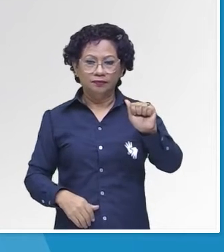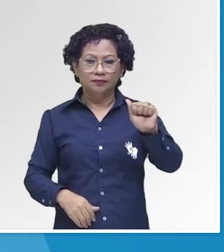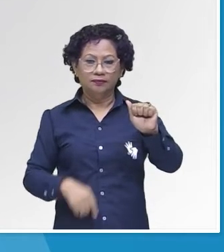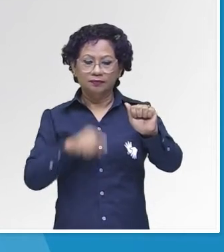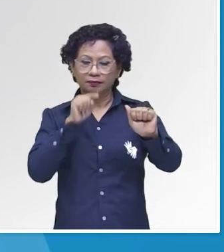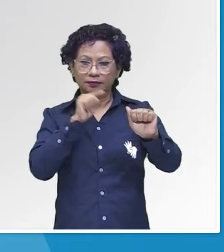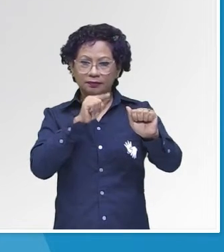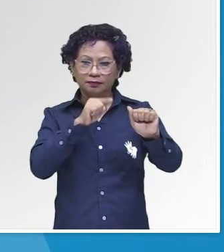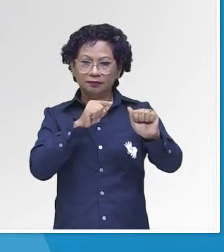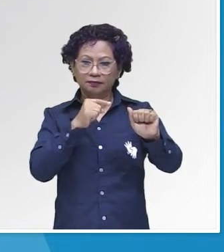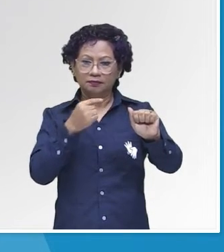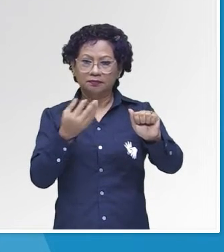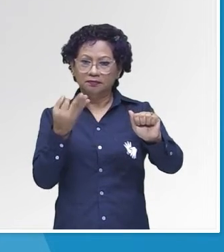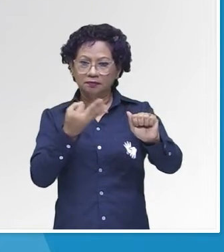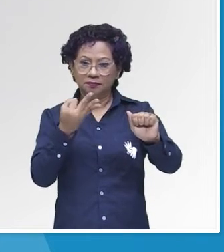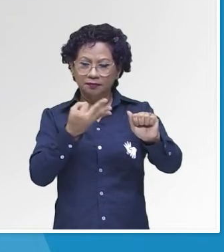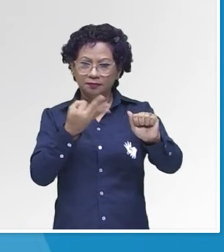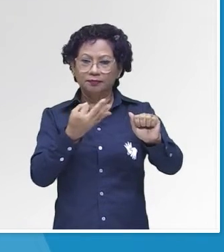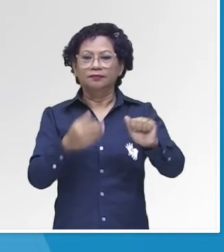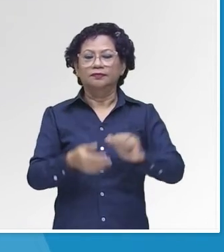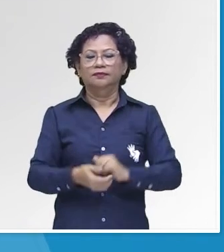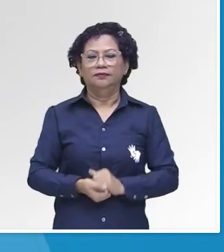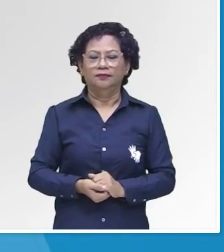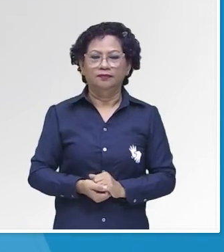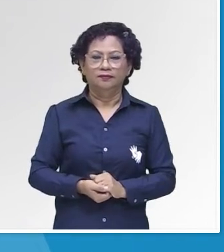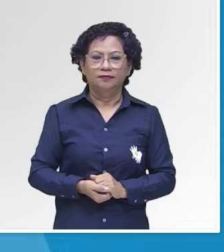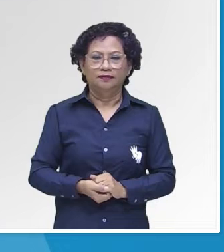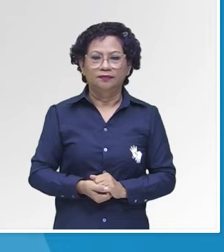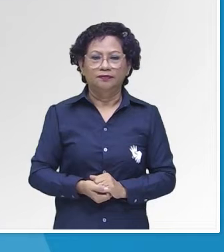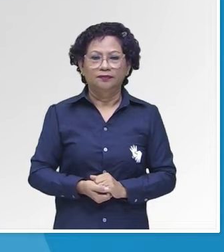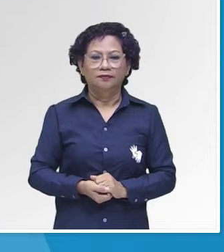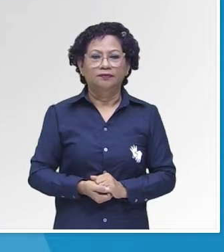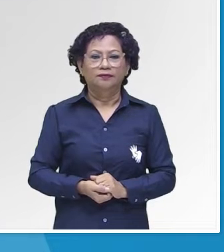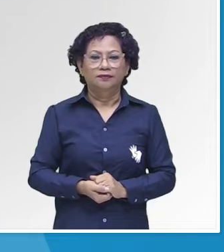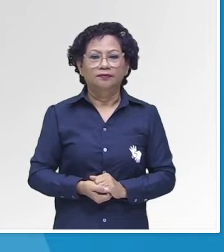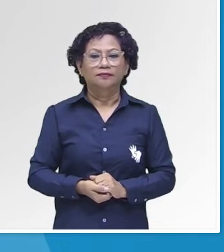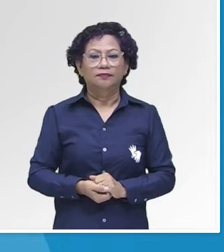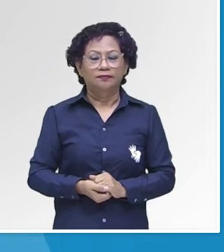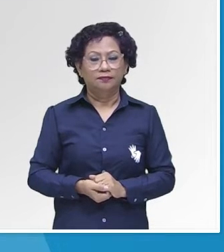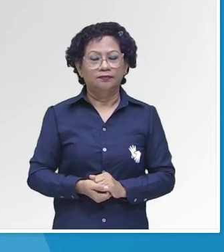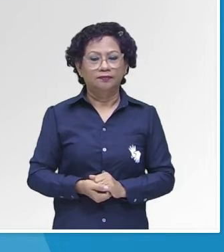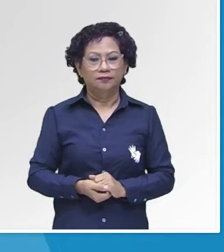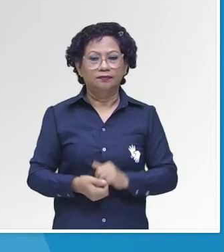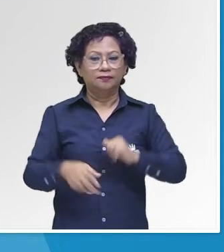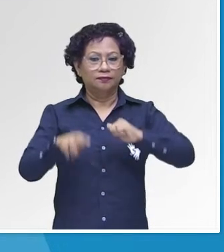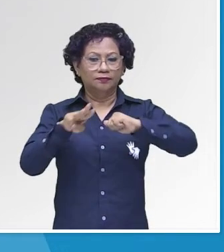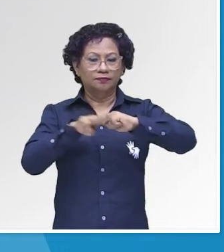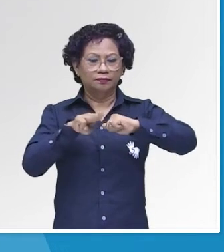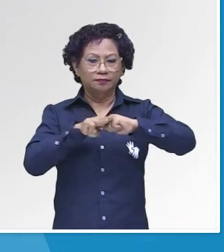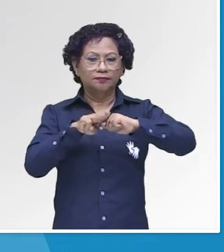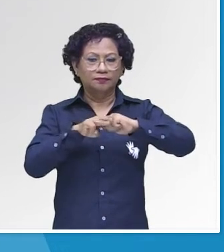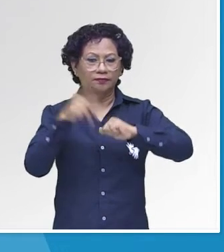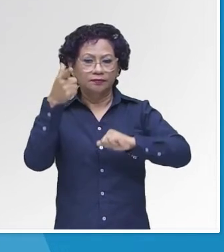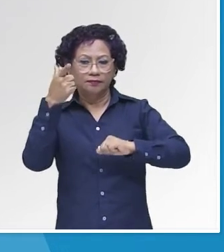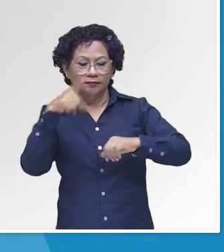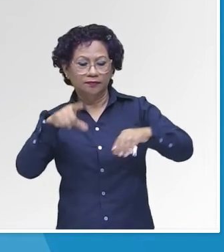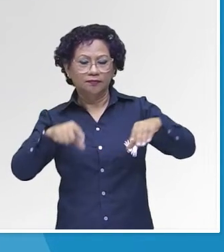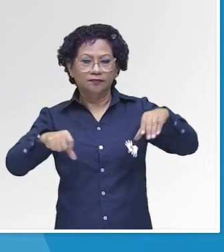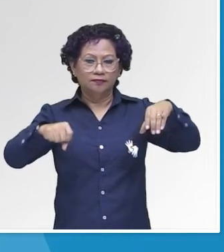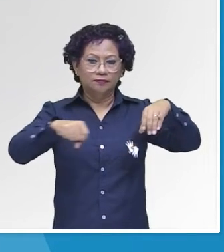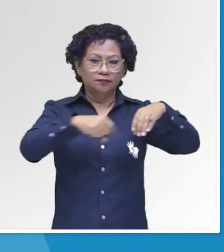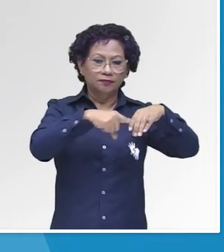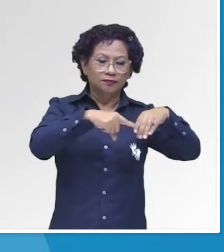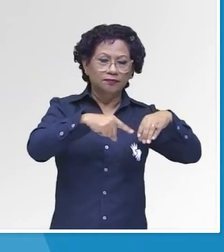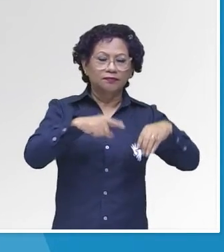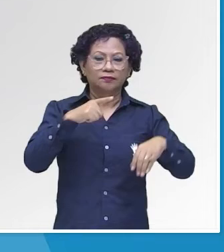alguns resultados com a partida. Então, nós vimos aí a média dos gols que eles marcaram e as médias de gols